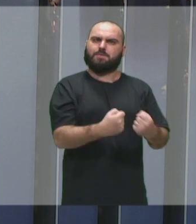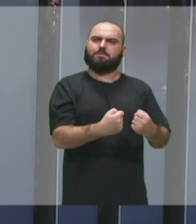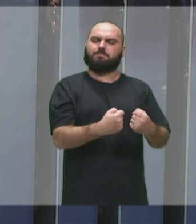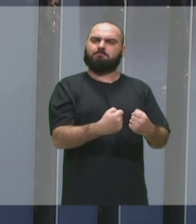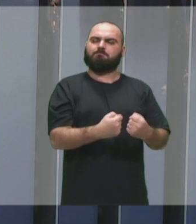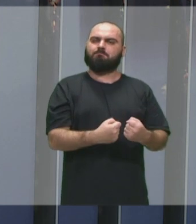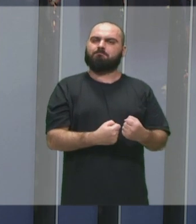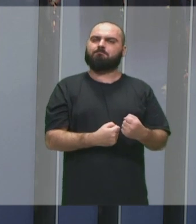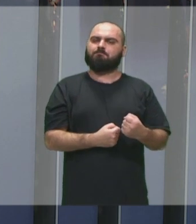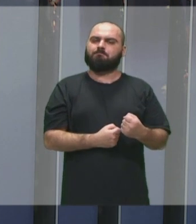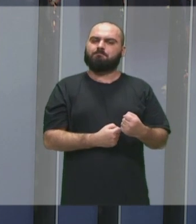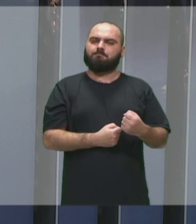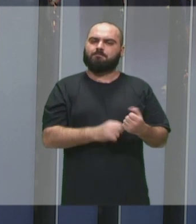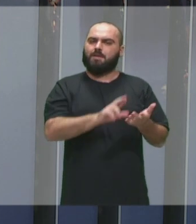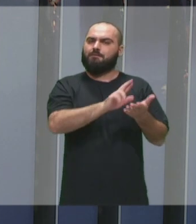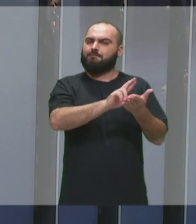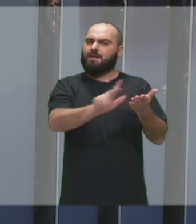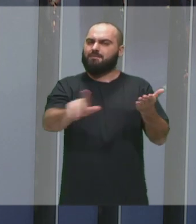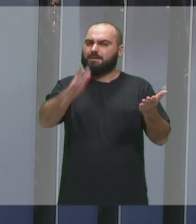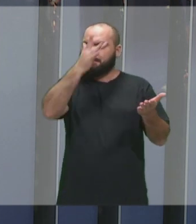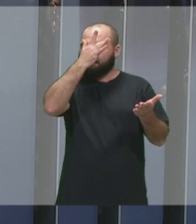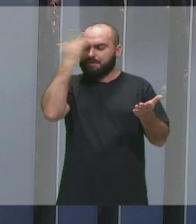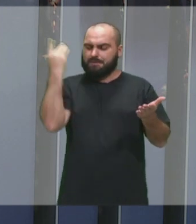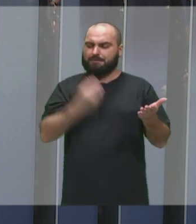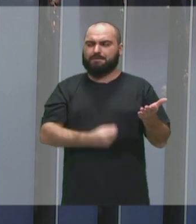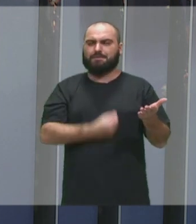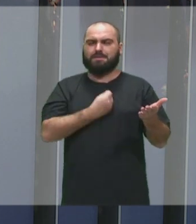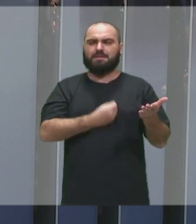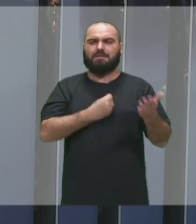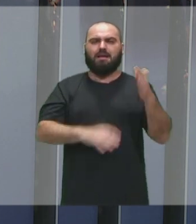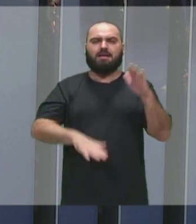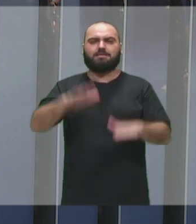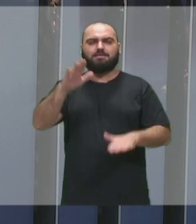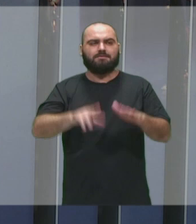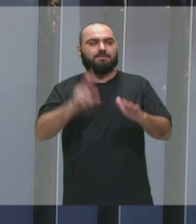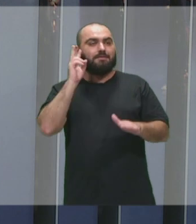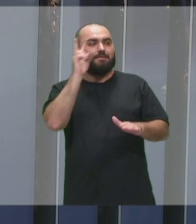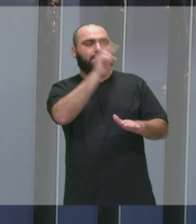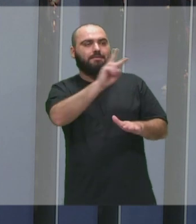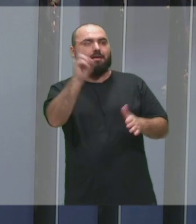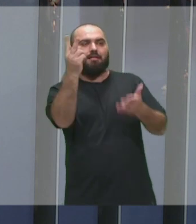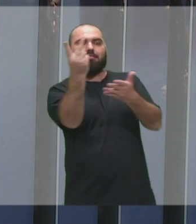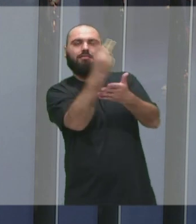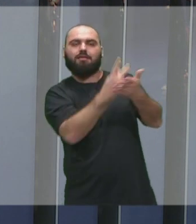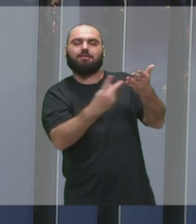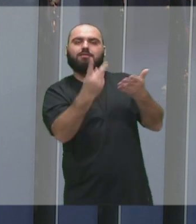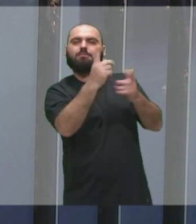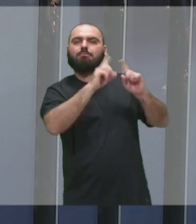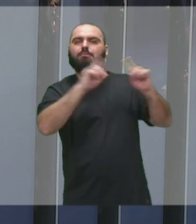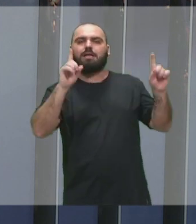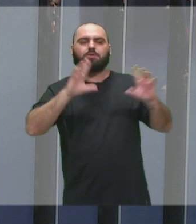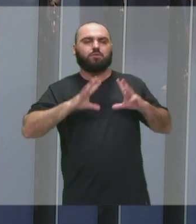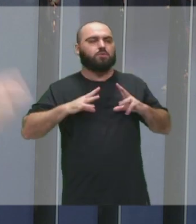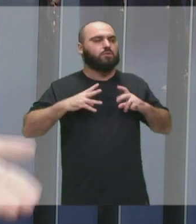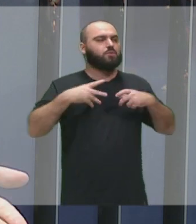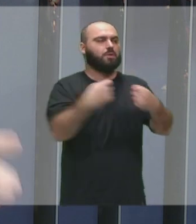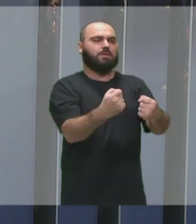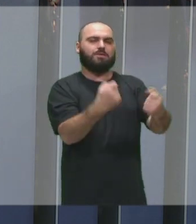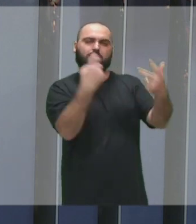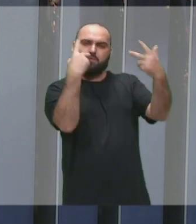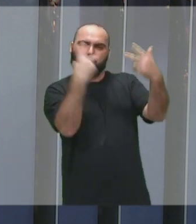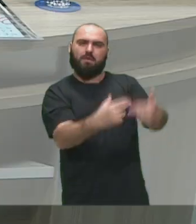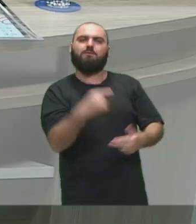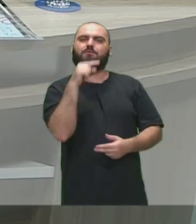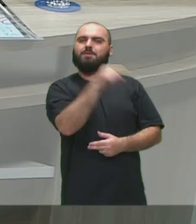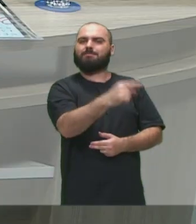fez. Muitas pessoas passam pela vida, às vezes até compõem as obras, mas não têm a coragem de fazer o que tu fizeste,